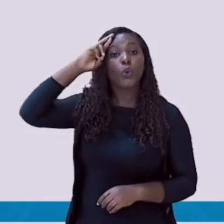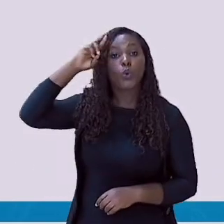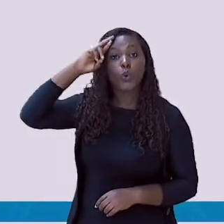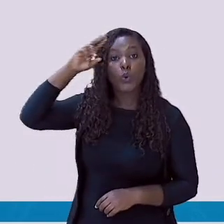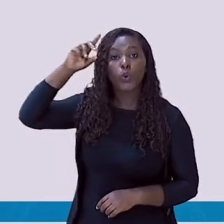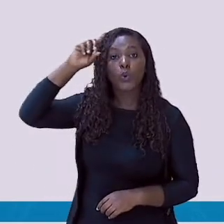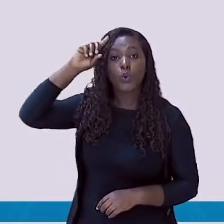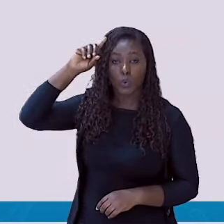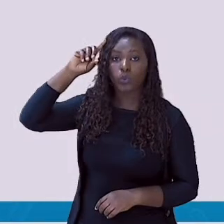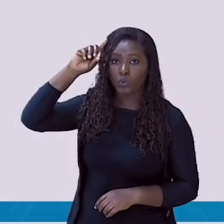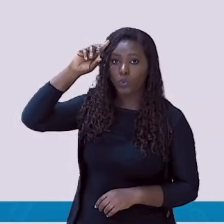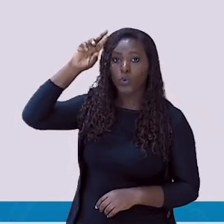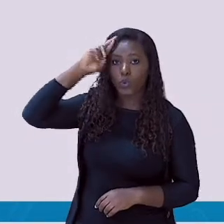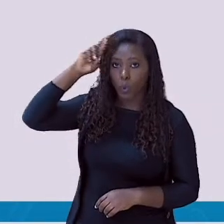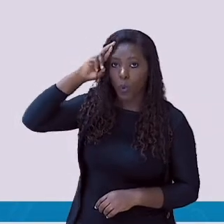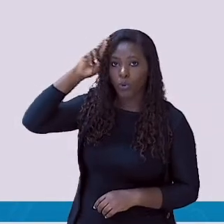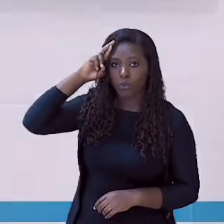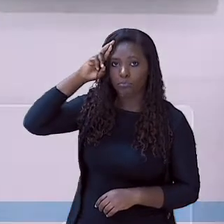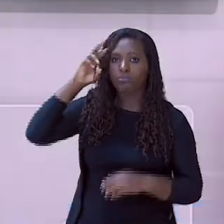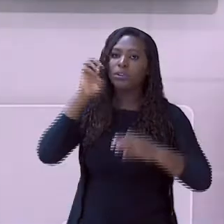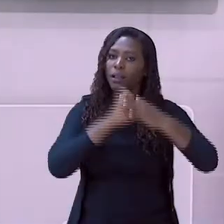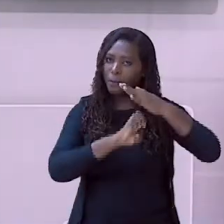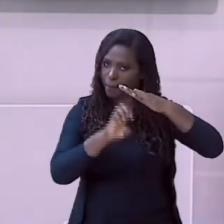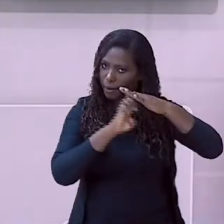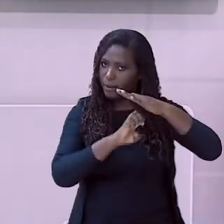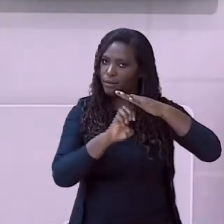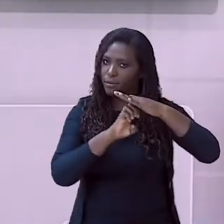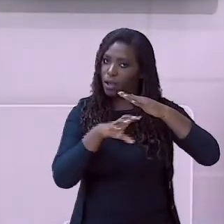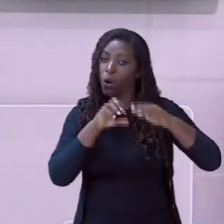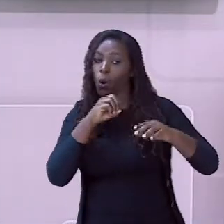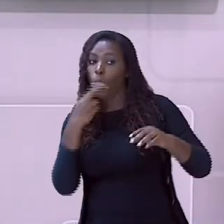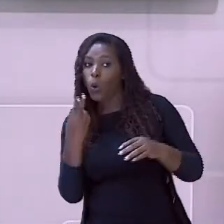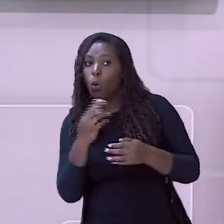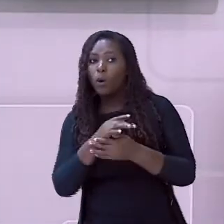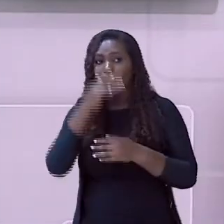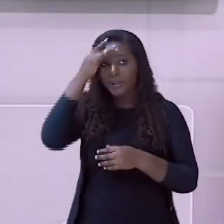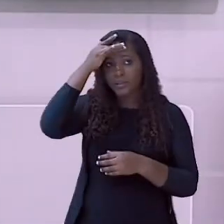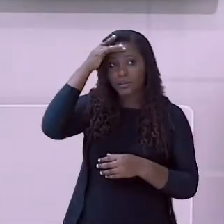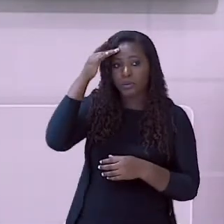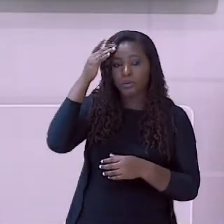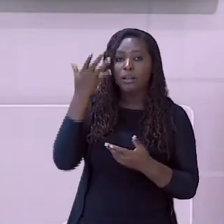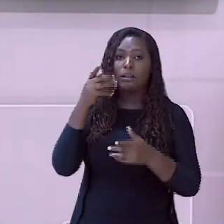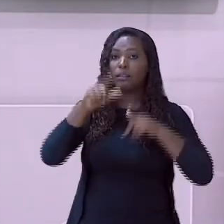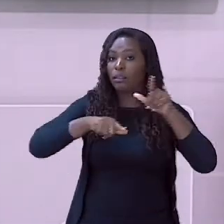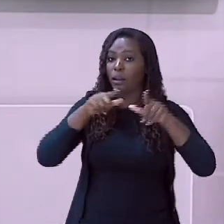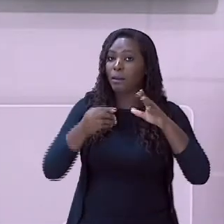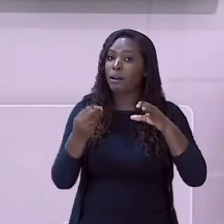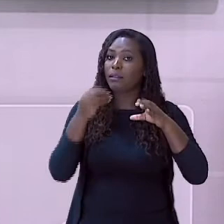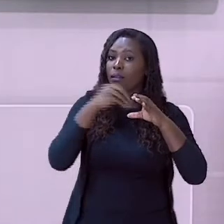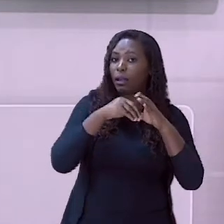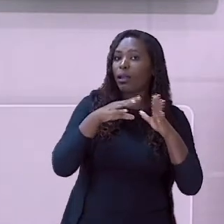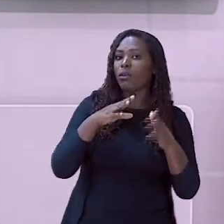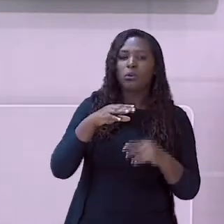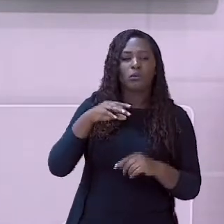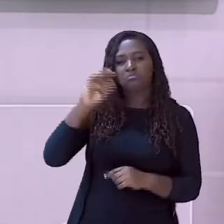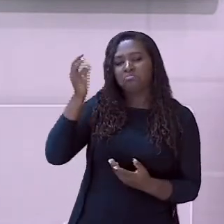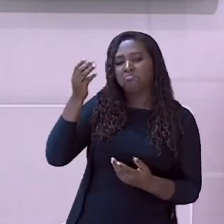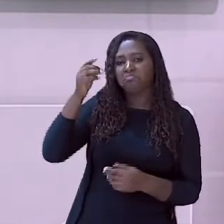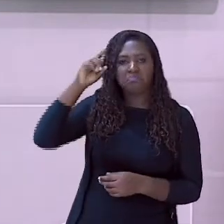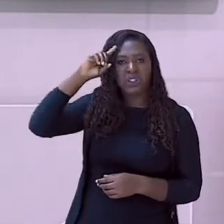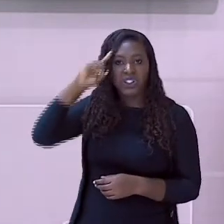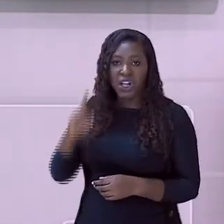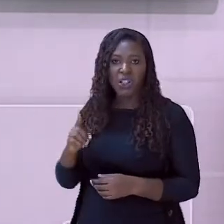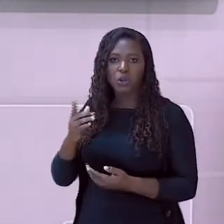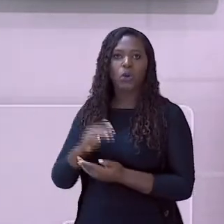está colocando a vaga à disposição faz a entrevista, né, com o candidato àquela vaga.